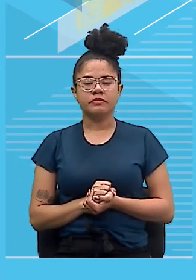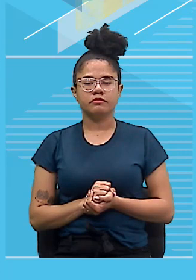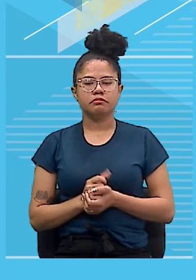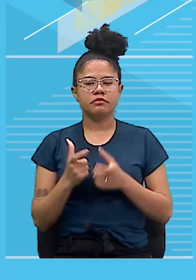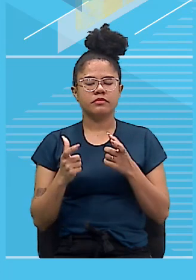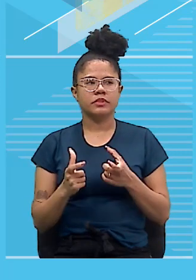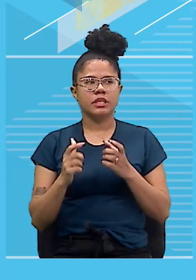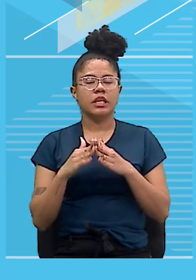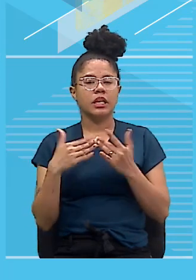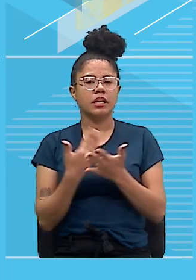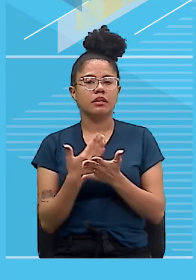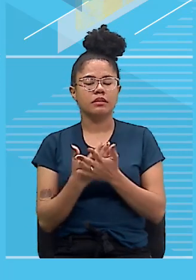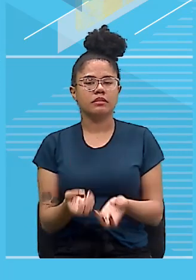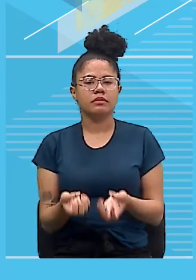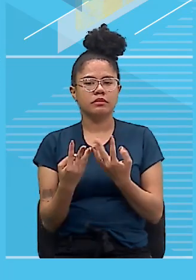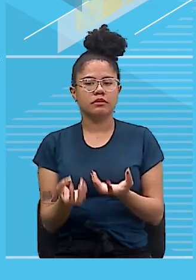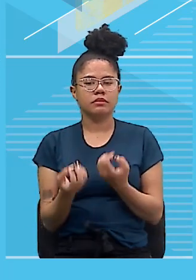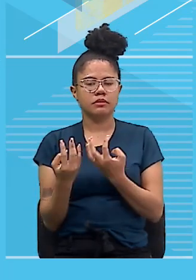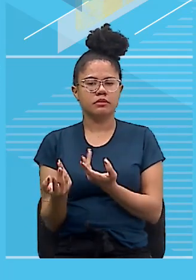onde a escola foi queimada